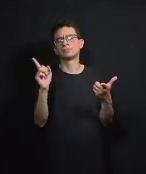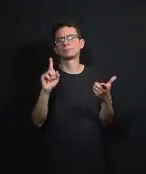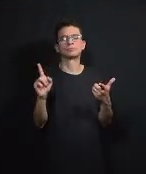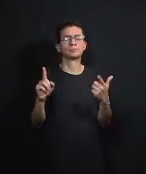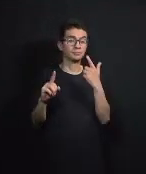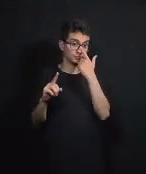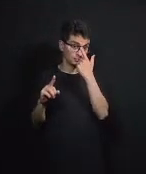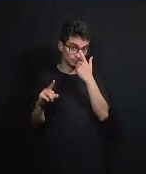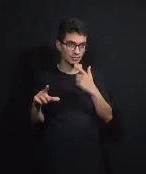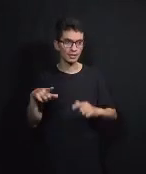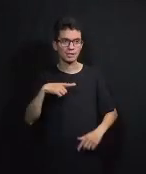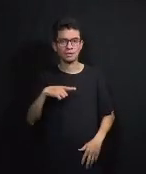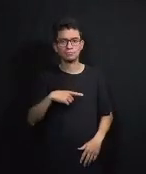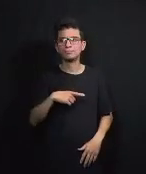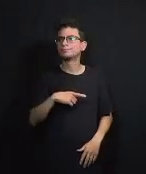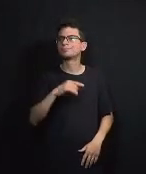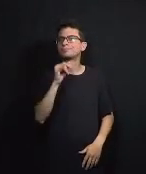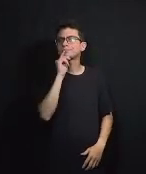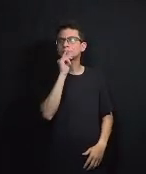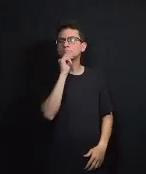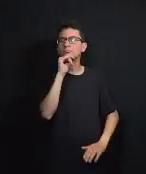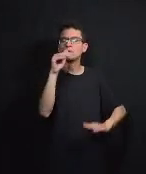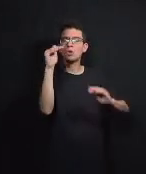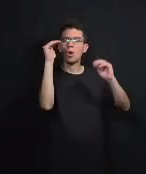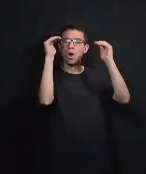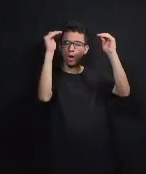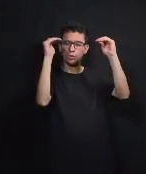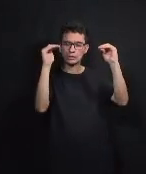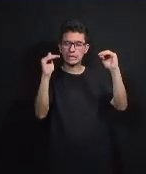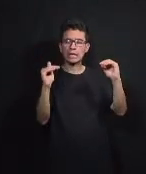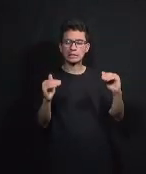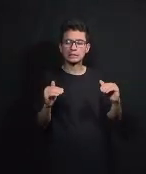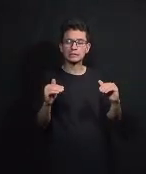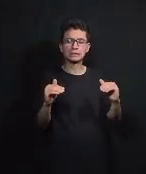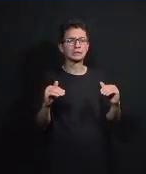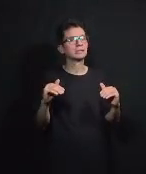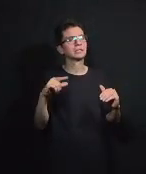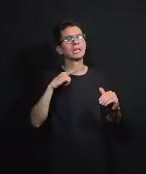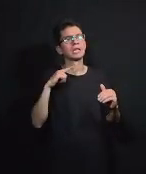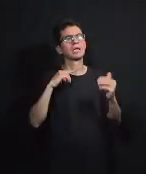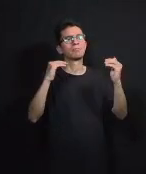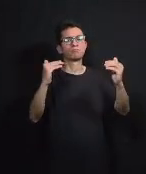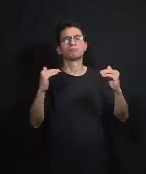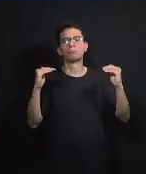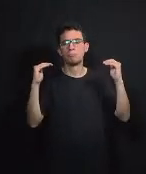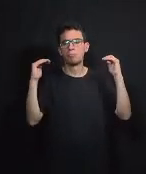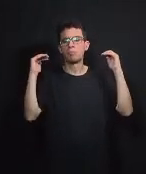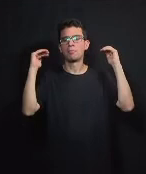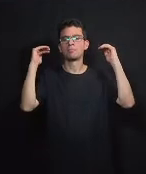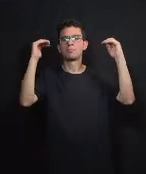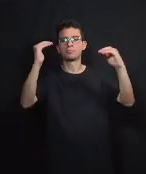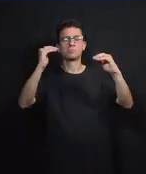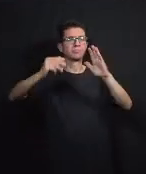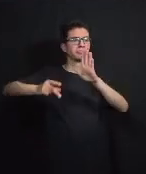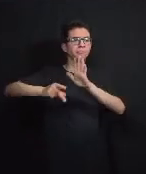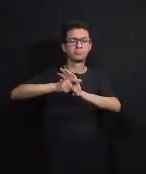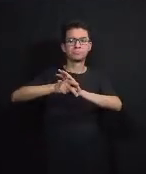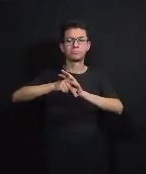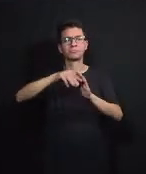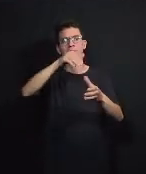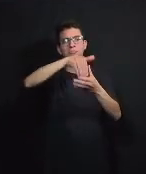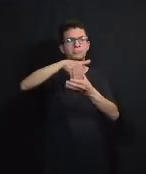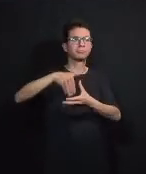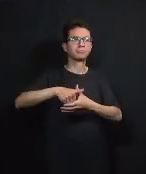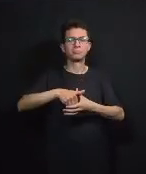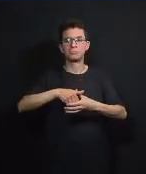de ordem, uma noção de hierarquia que é superior à noção de democracia. O Exército não é uma